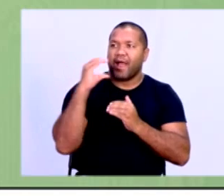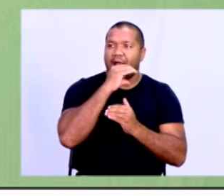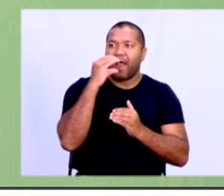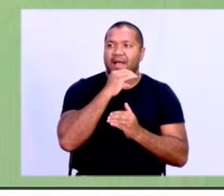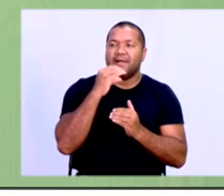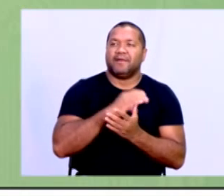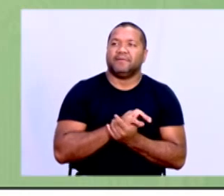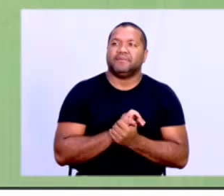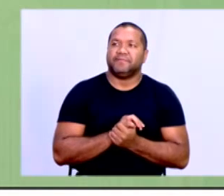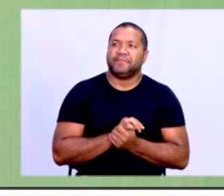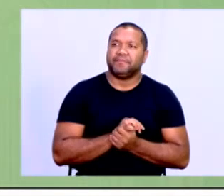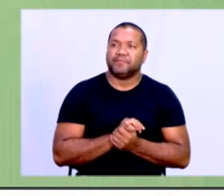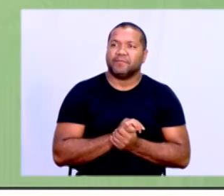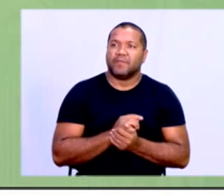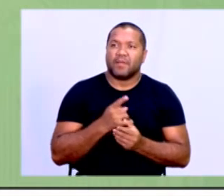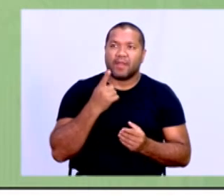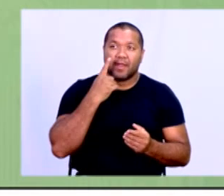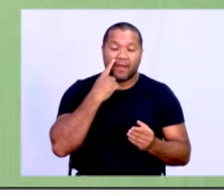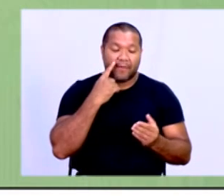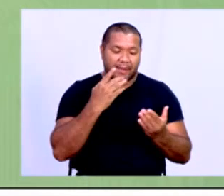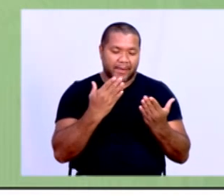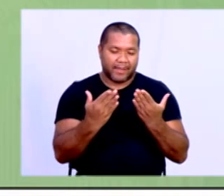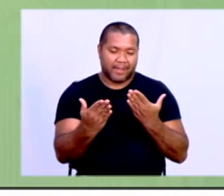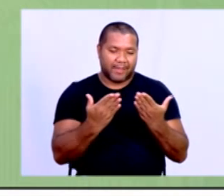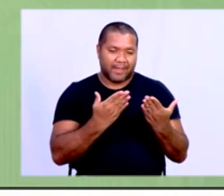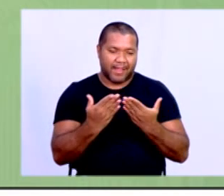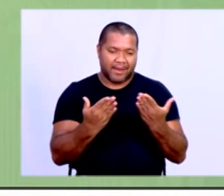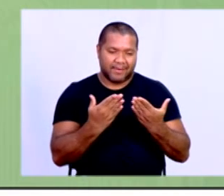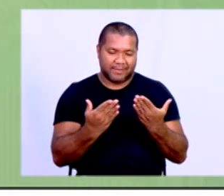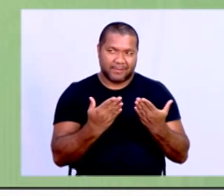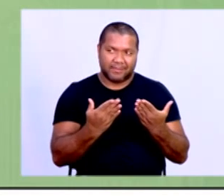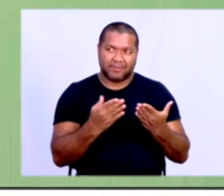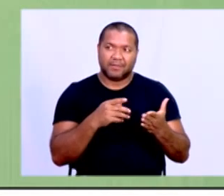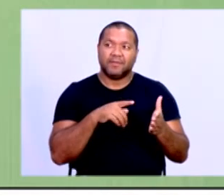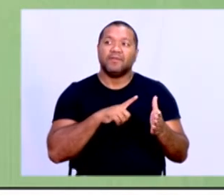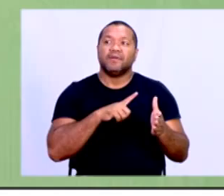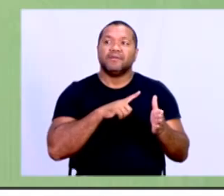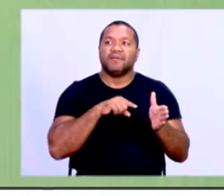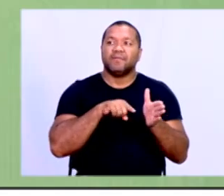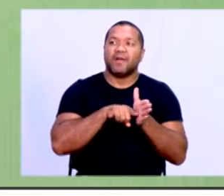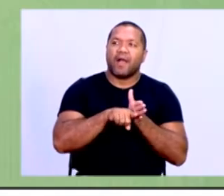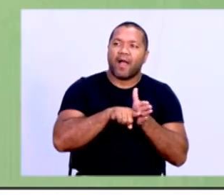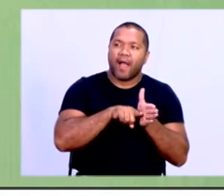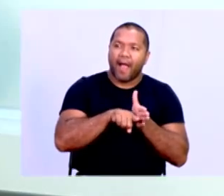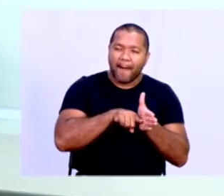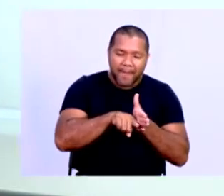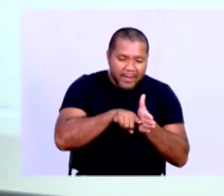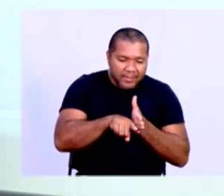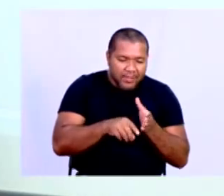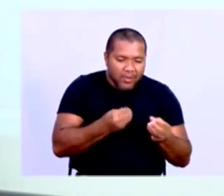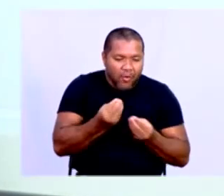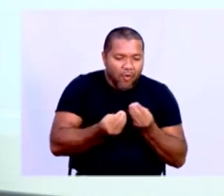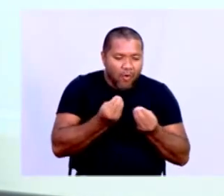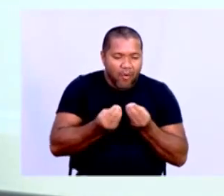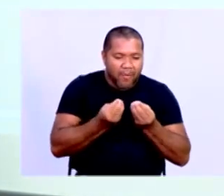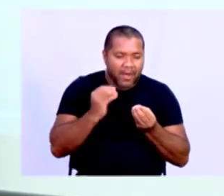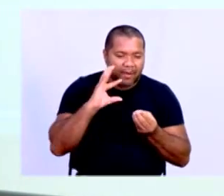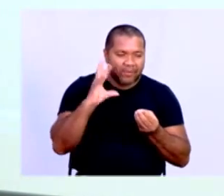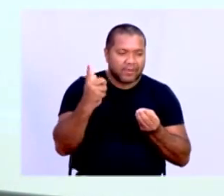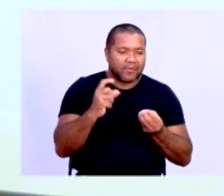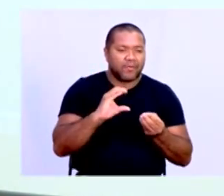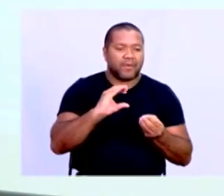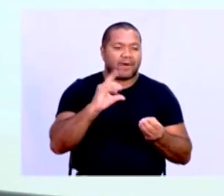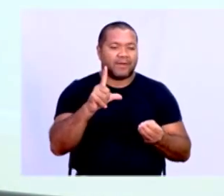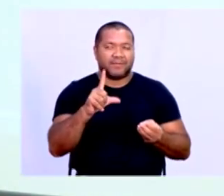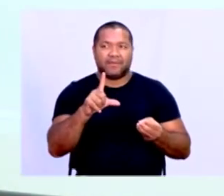Então, na análise estruturada, pessoal, nós temos aí como ela funciona, como ela se